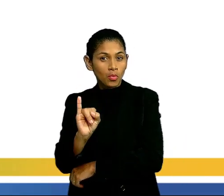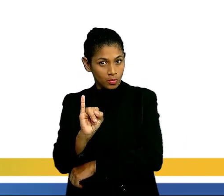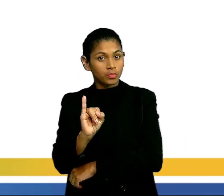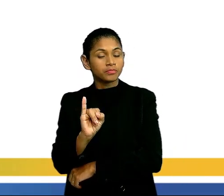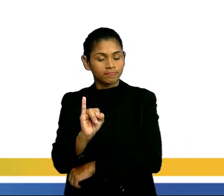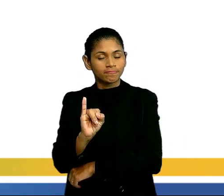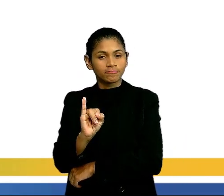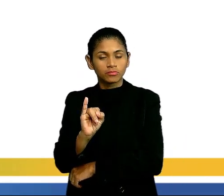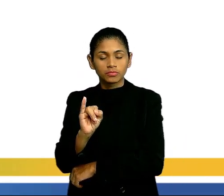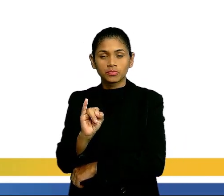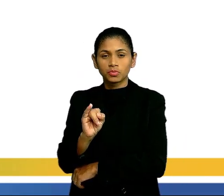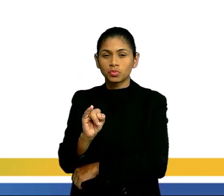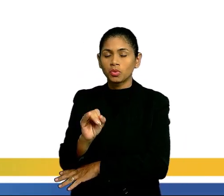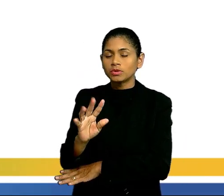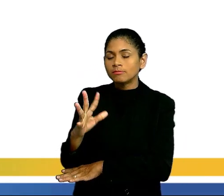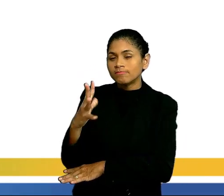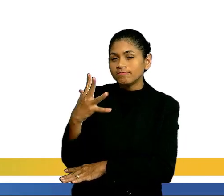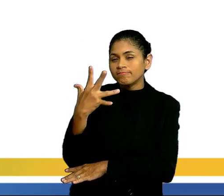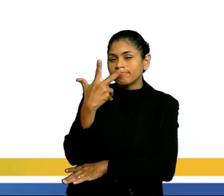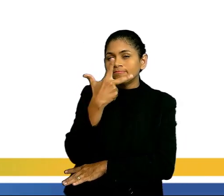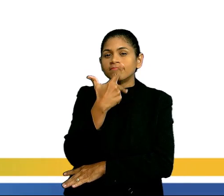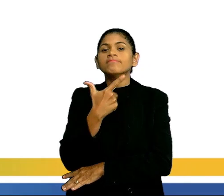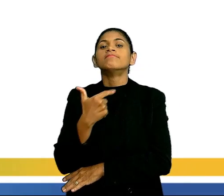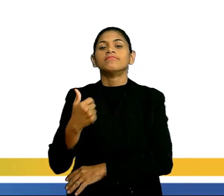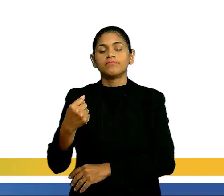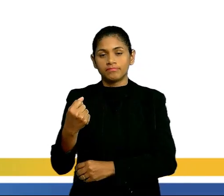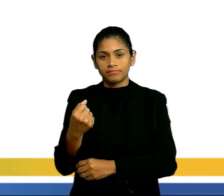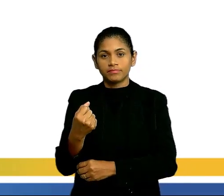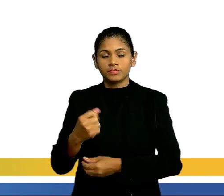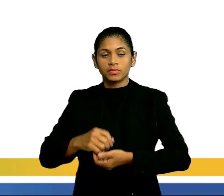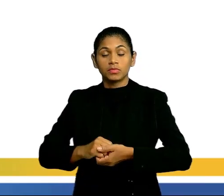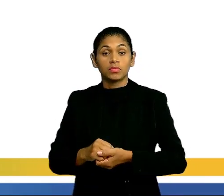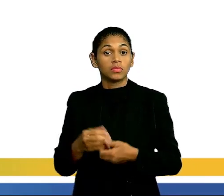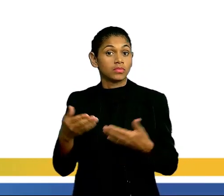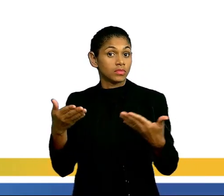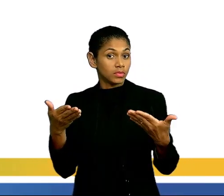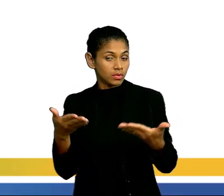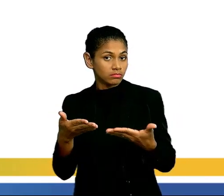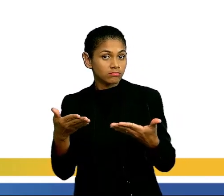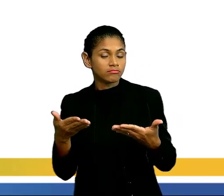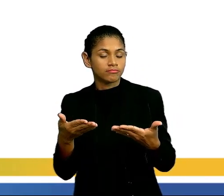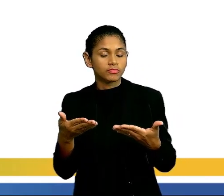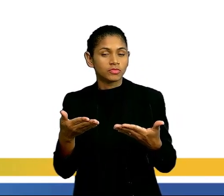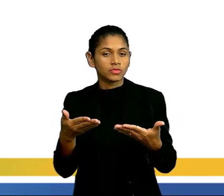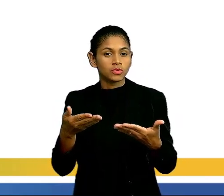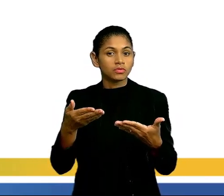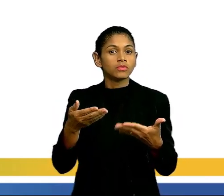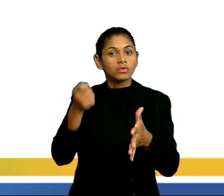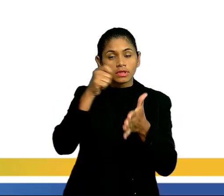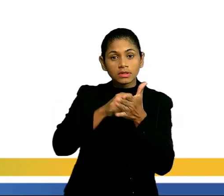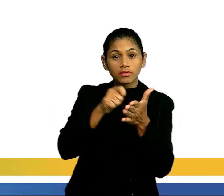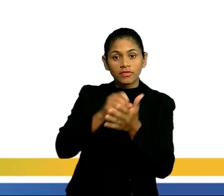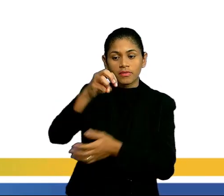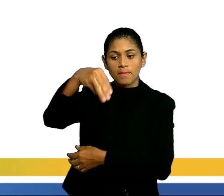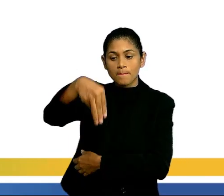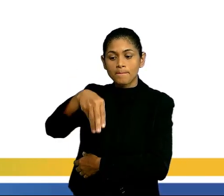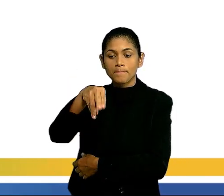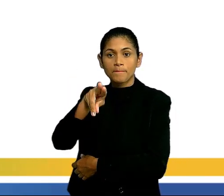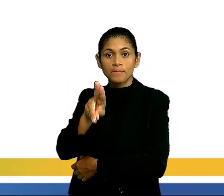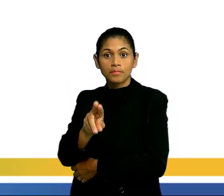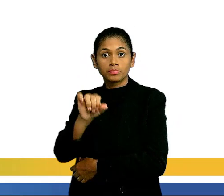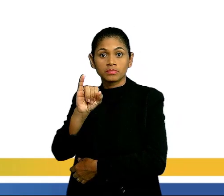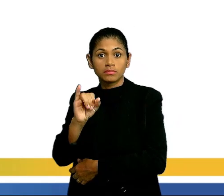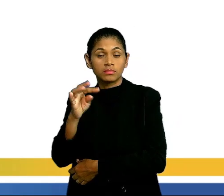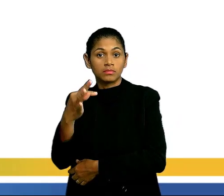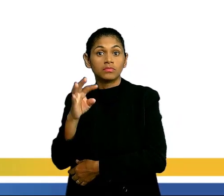um arcaísmo aí, o mui, que hoje nós falamos e escrevemos muito. E tem macaco